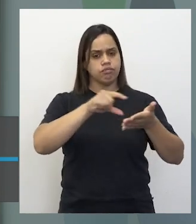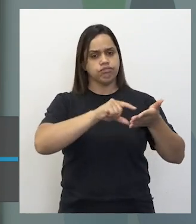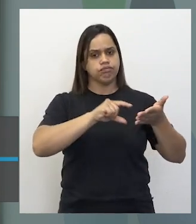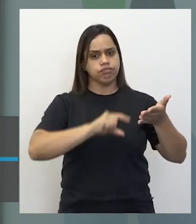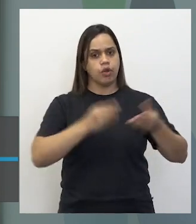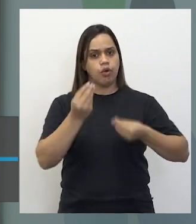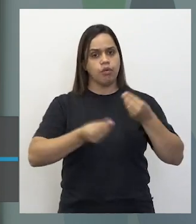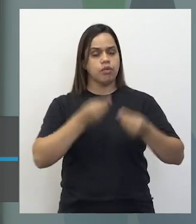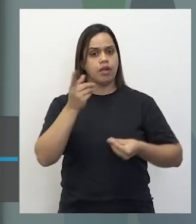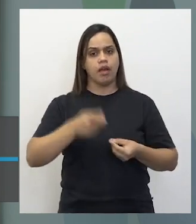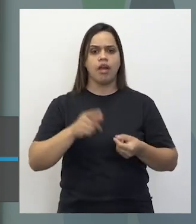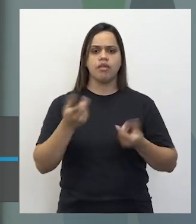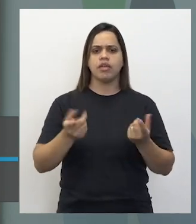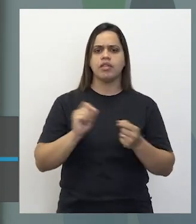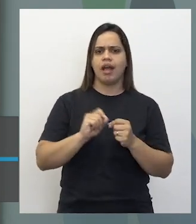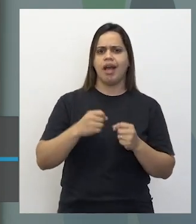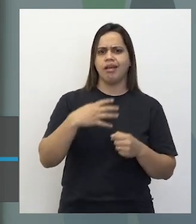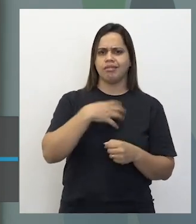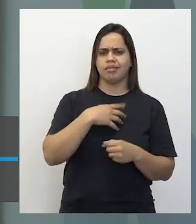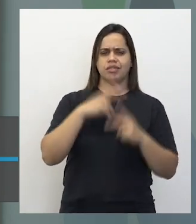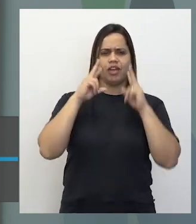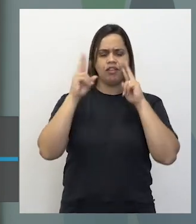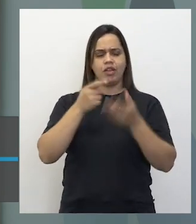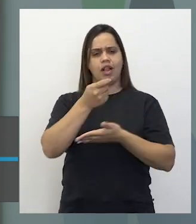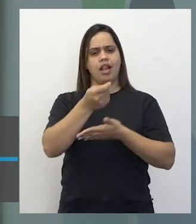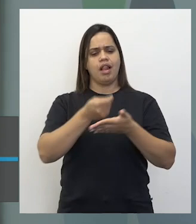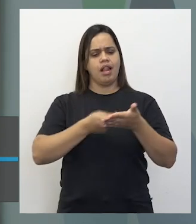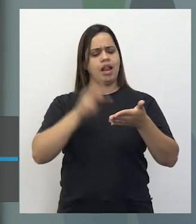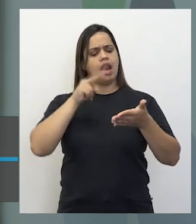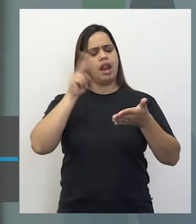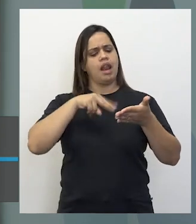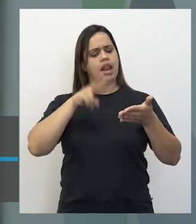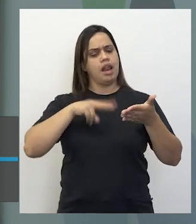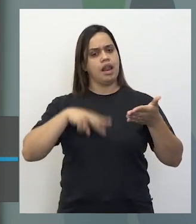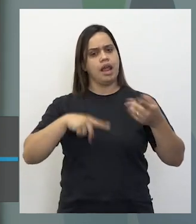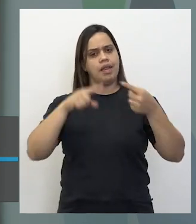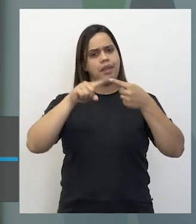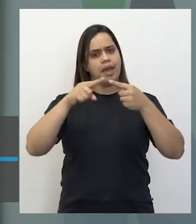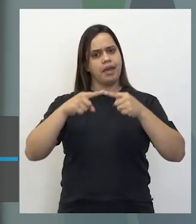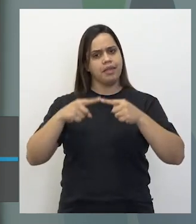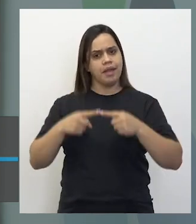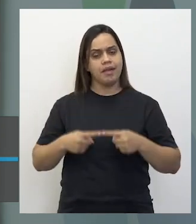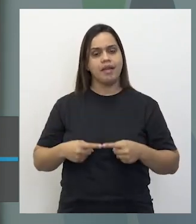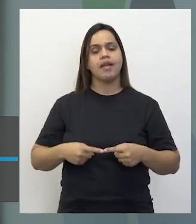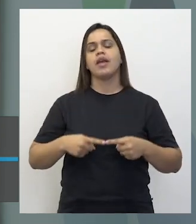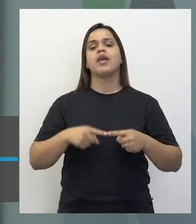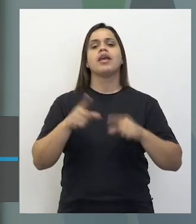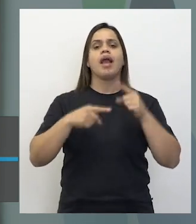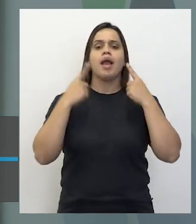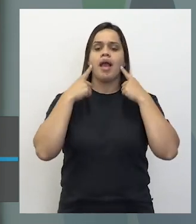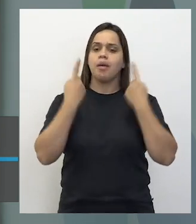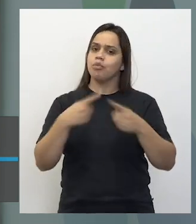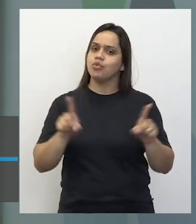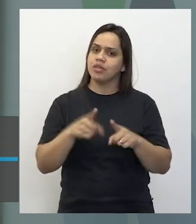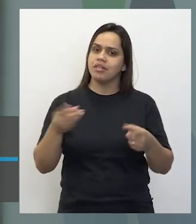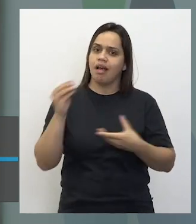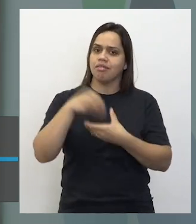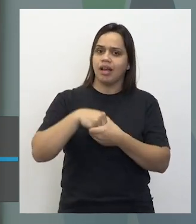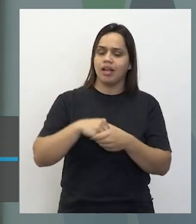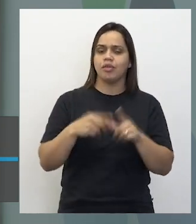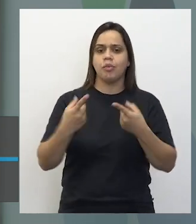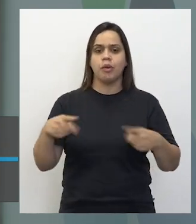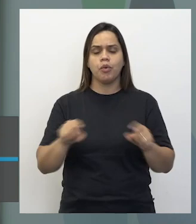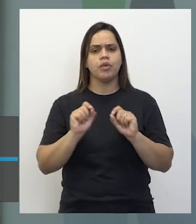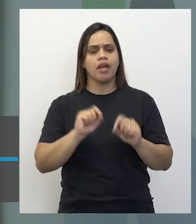de um poema, o que dá musicalidade a um poema, o que faz um poema ser um poema e assim por diante. De